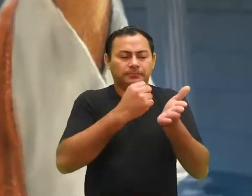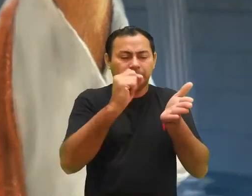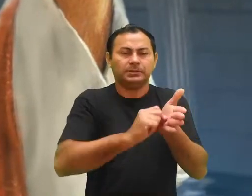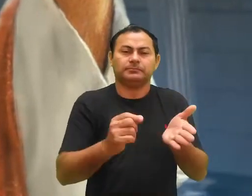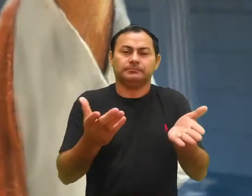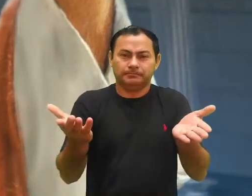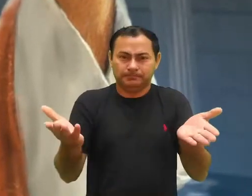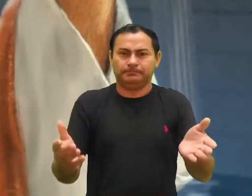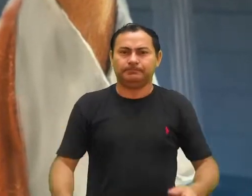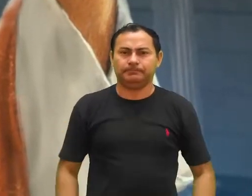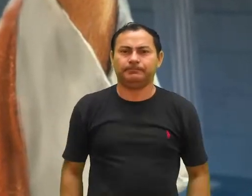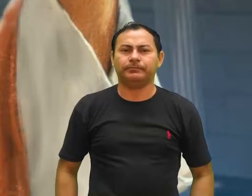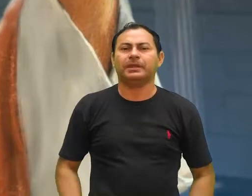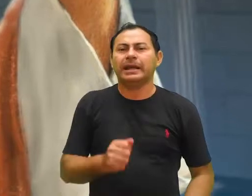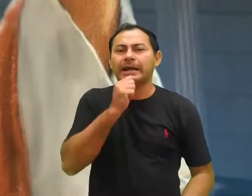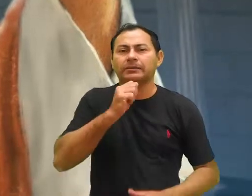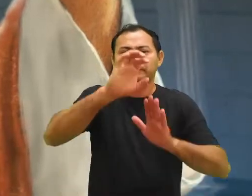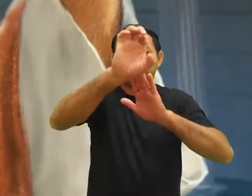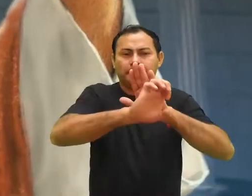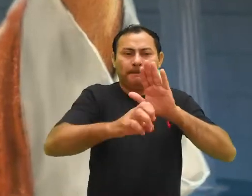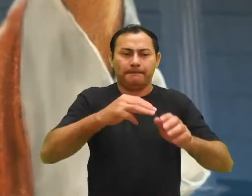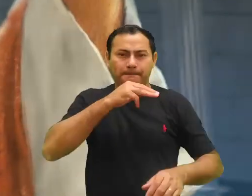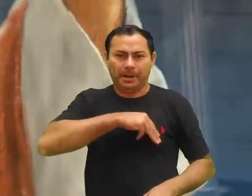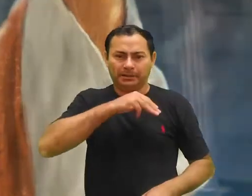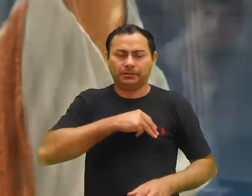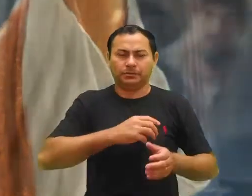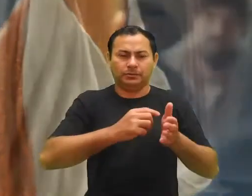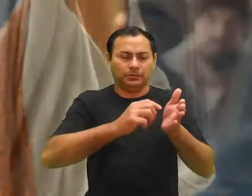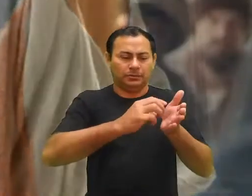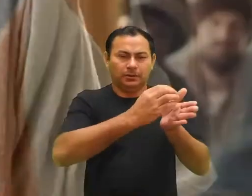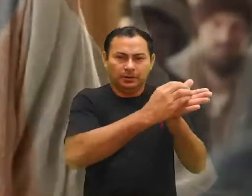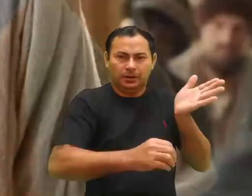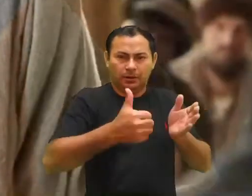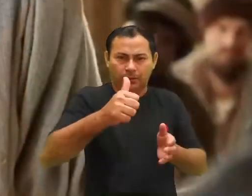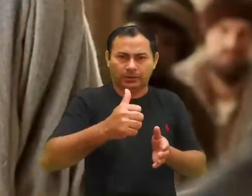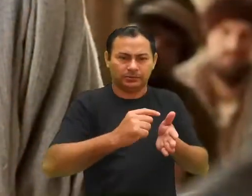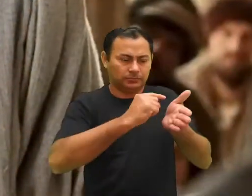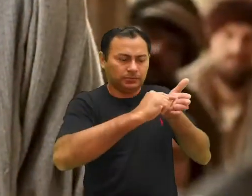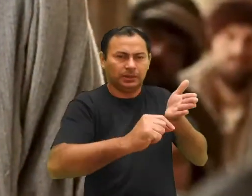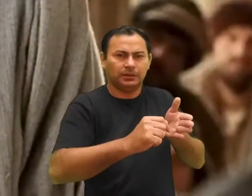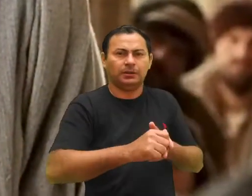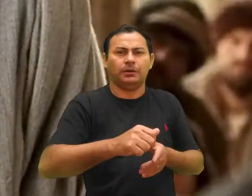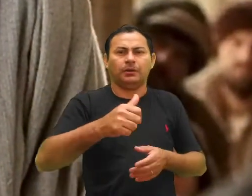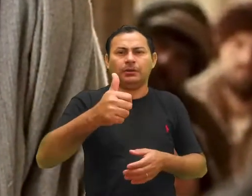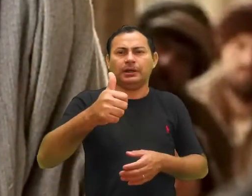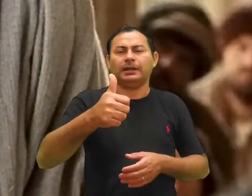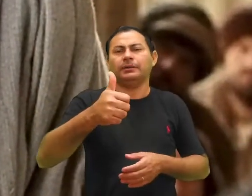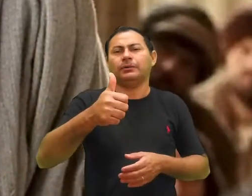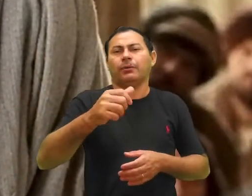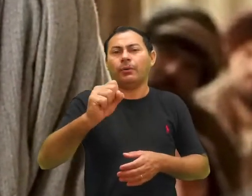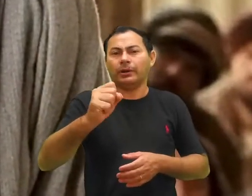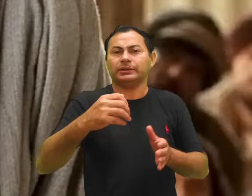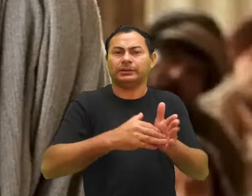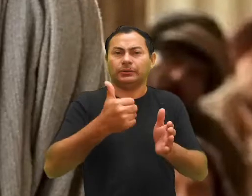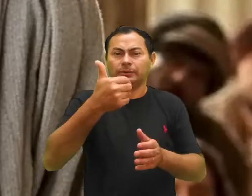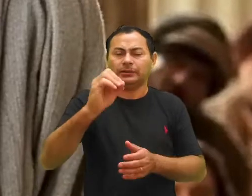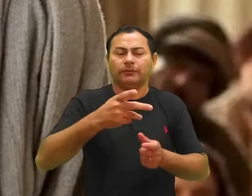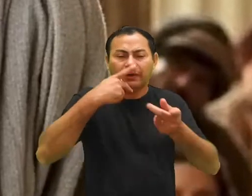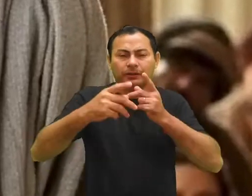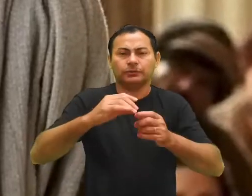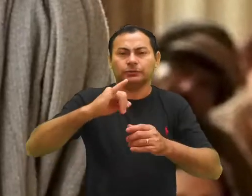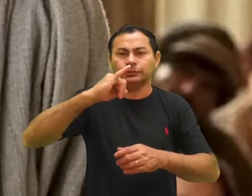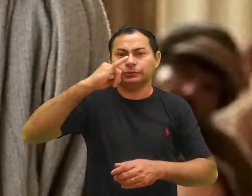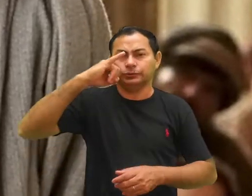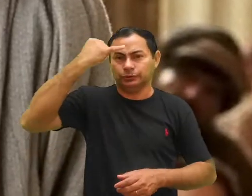estava escrito, isso está escrito. Ainda no Evangelho de Mateus, capítulo 11, do versículo 8 ao 11, Jesus foi questionado